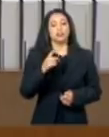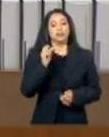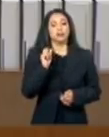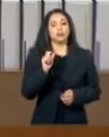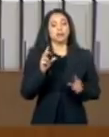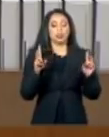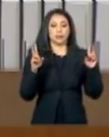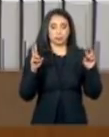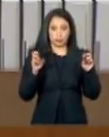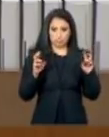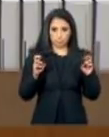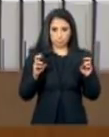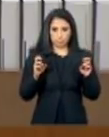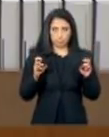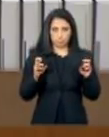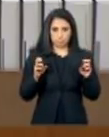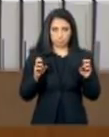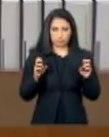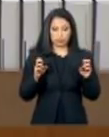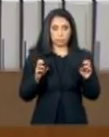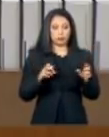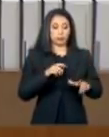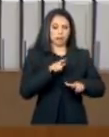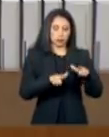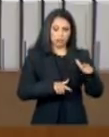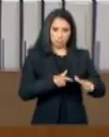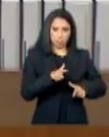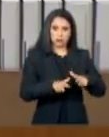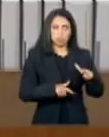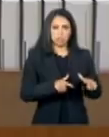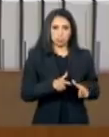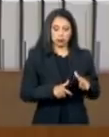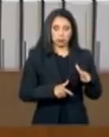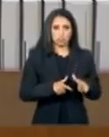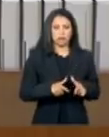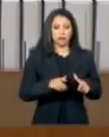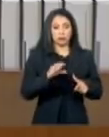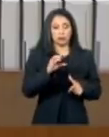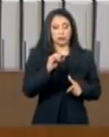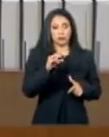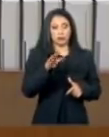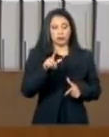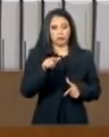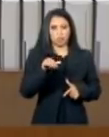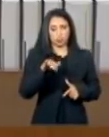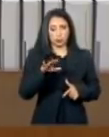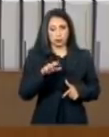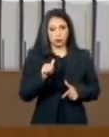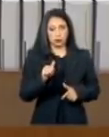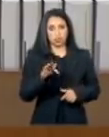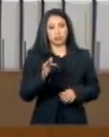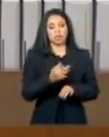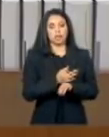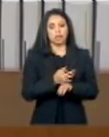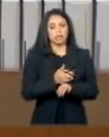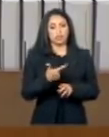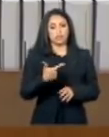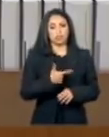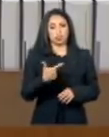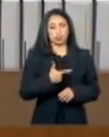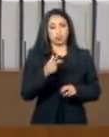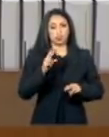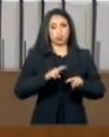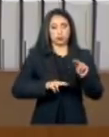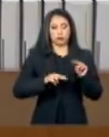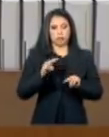próximas pelo desempenho de suas funções no transcurso da colônia de férias e churrascos 22 de junho de 1972